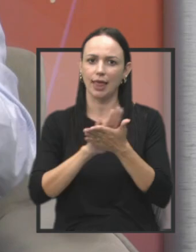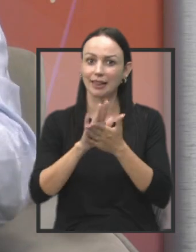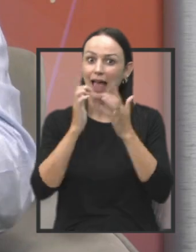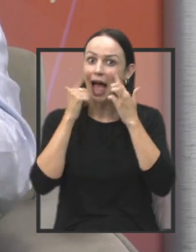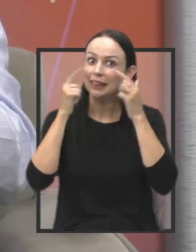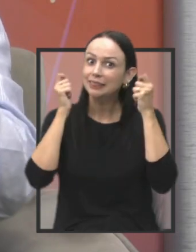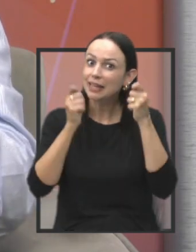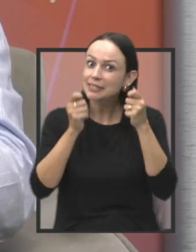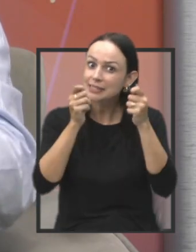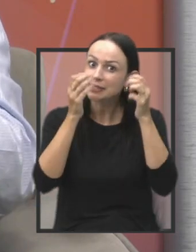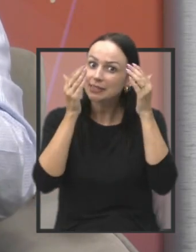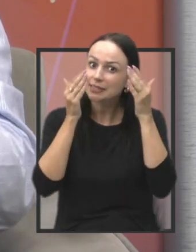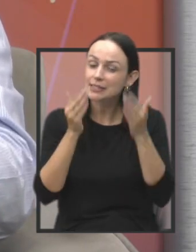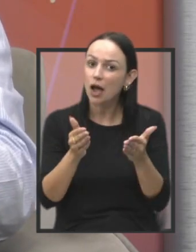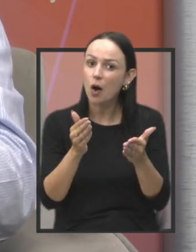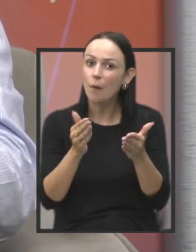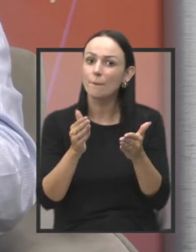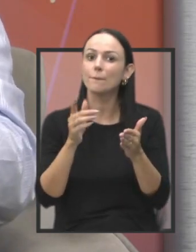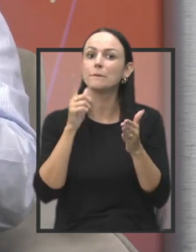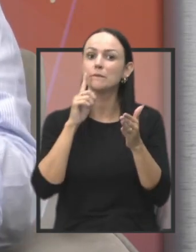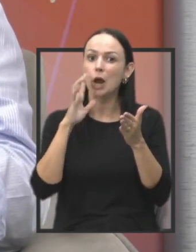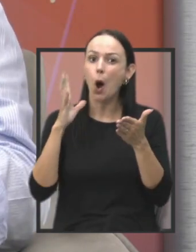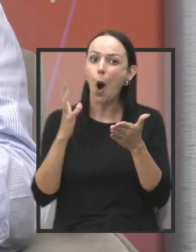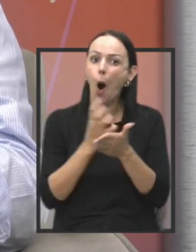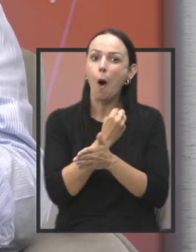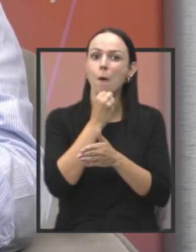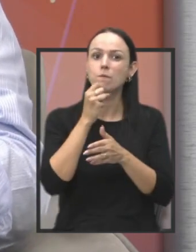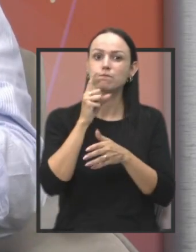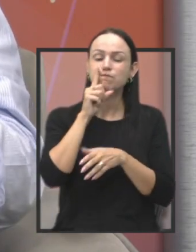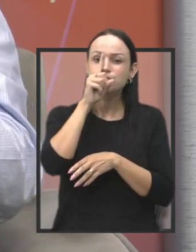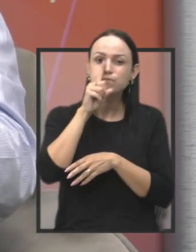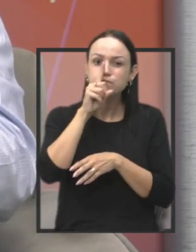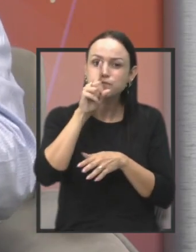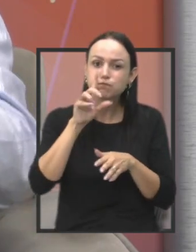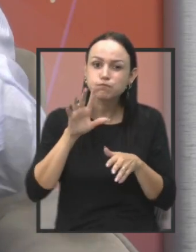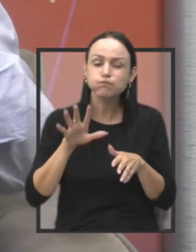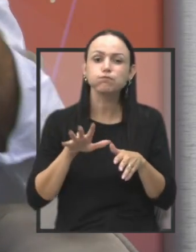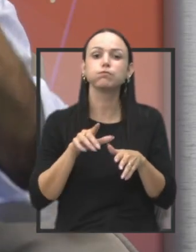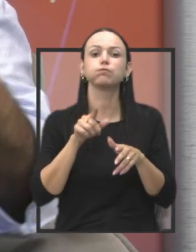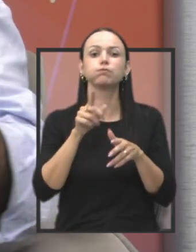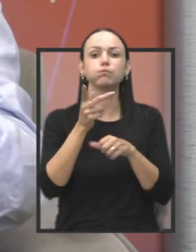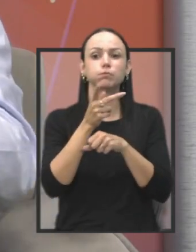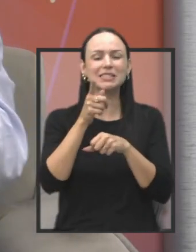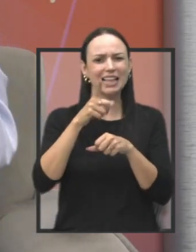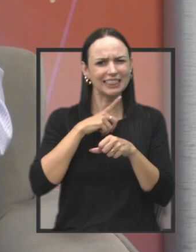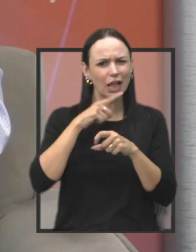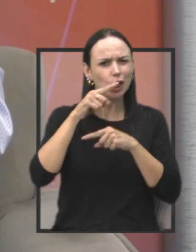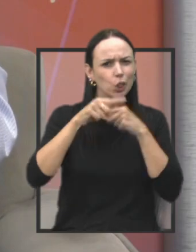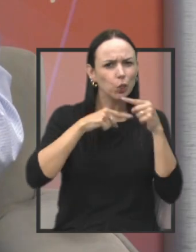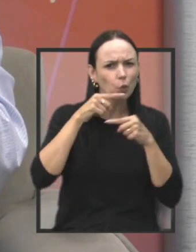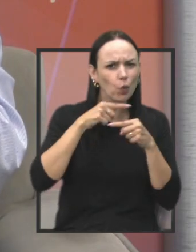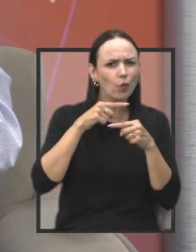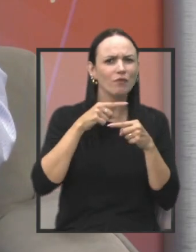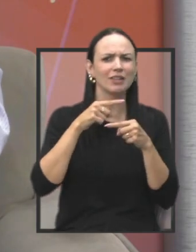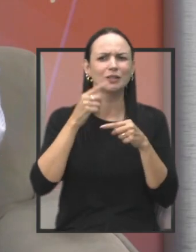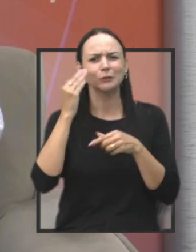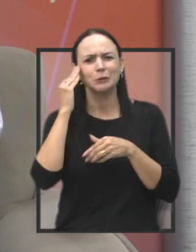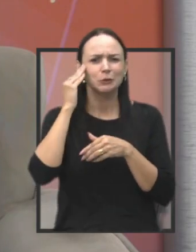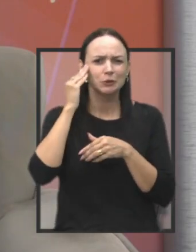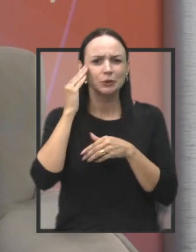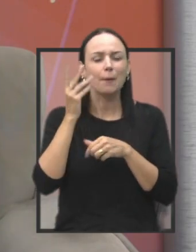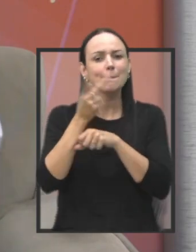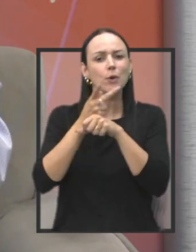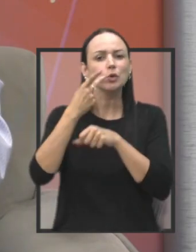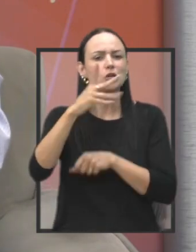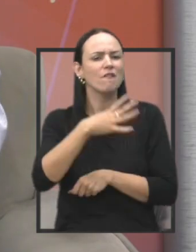Preste muita atenção com a questão do golpe. Se você tem dúvida, procure o seu filho, procure o